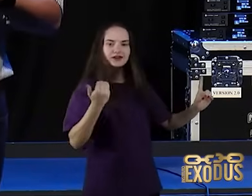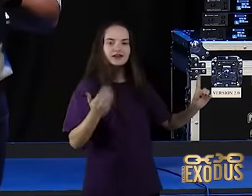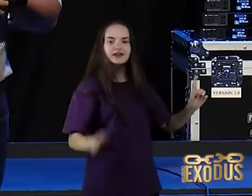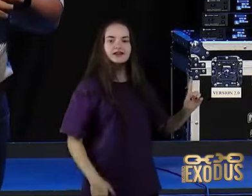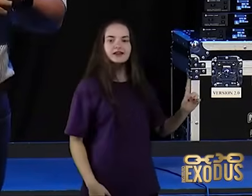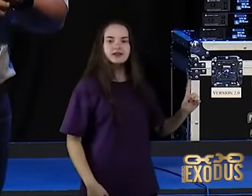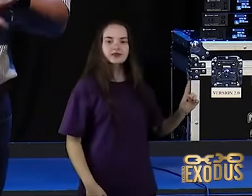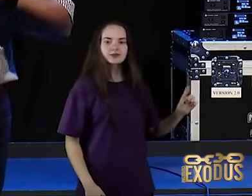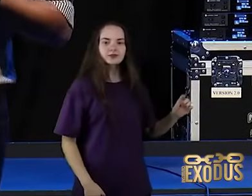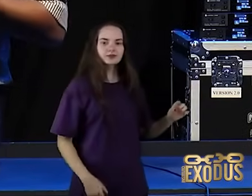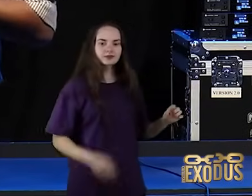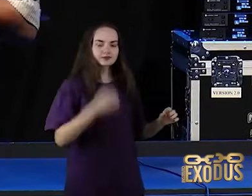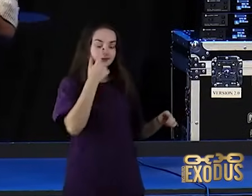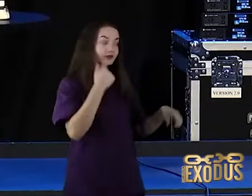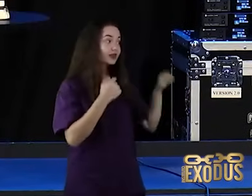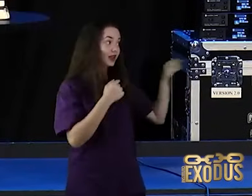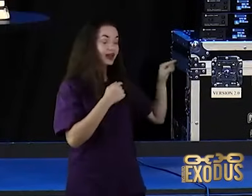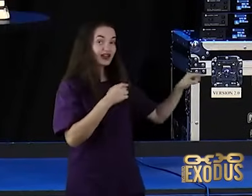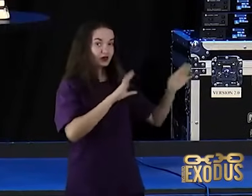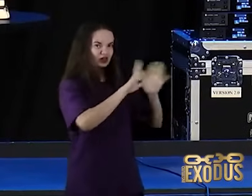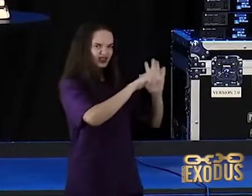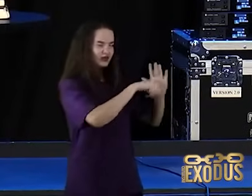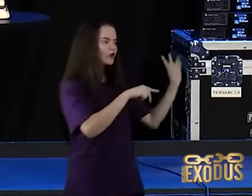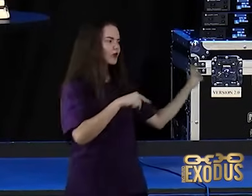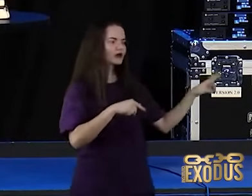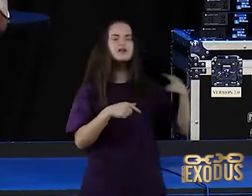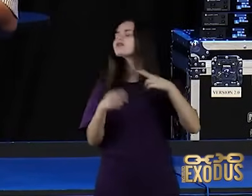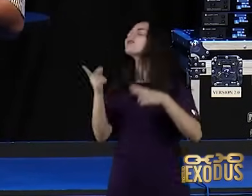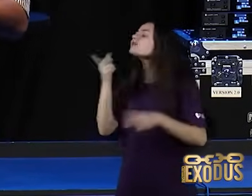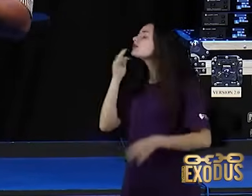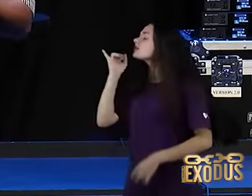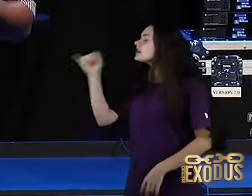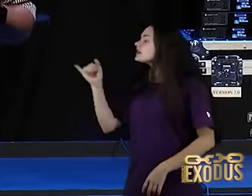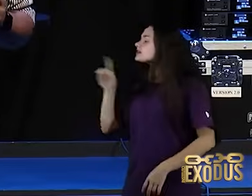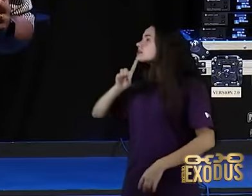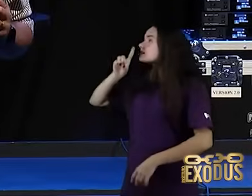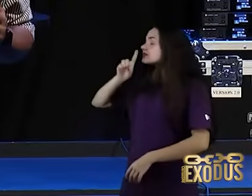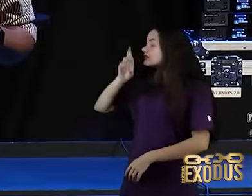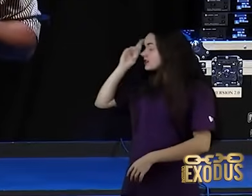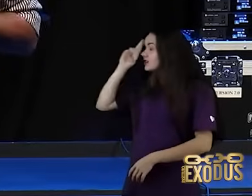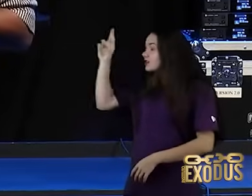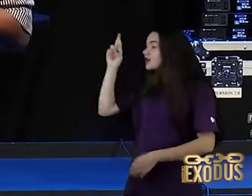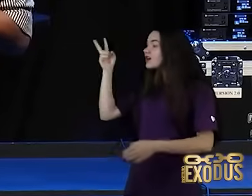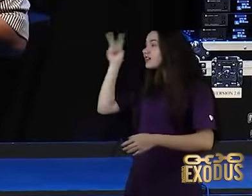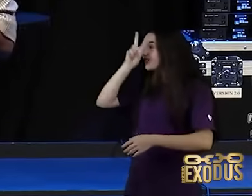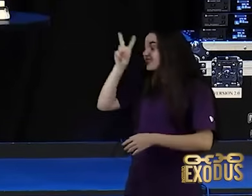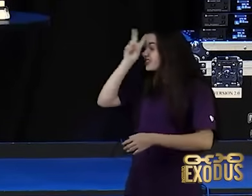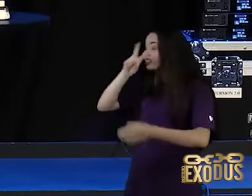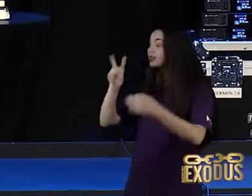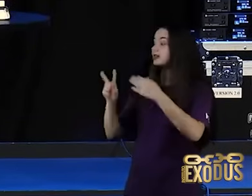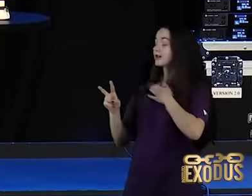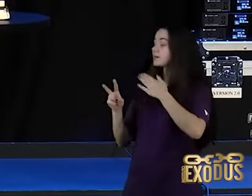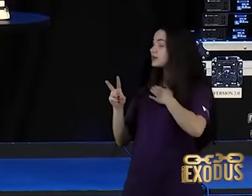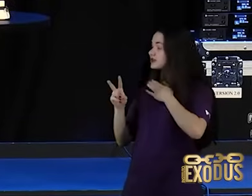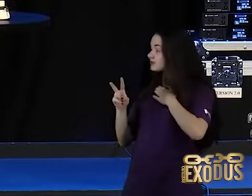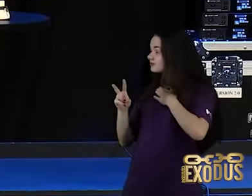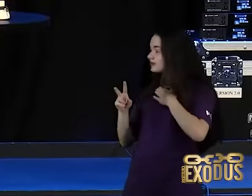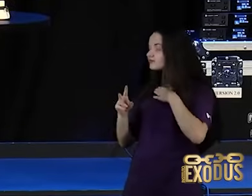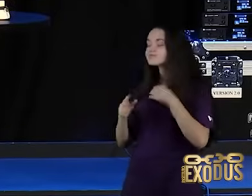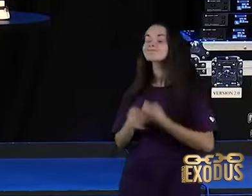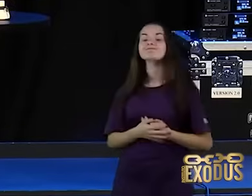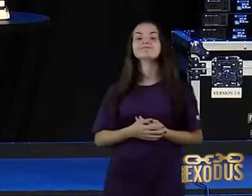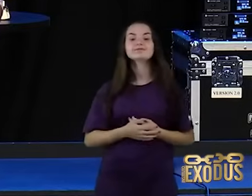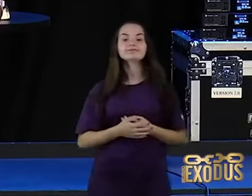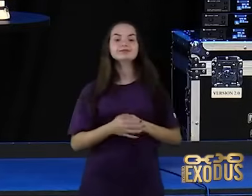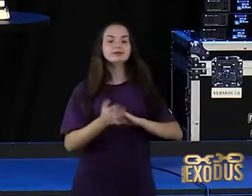Jesus e diz senhor lembra-te de mim não nessa era na vindoura Jesus